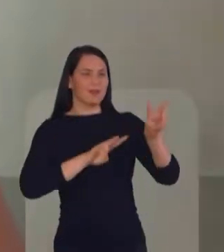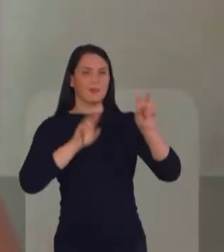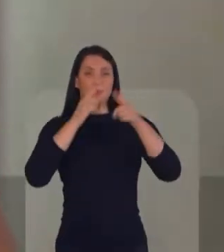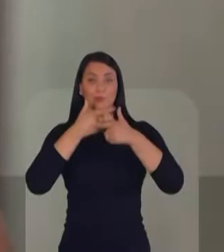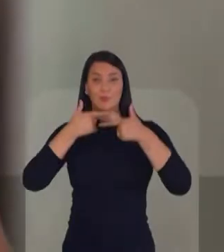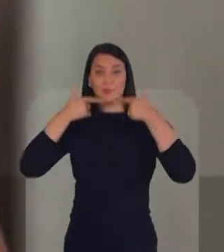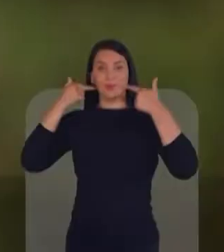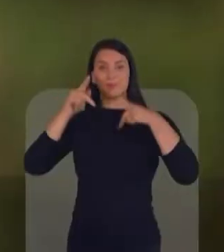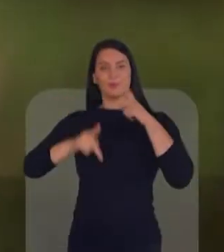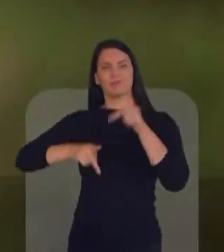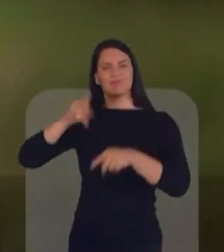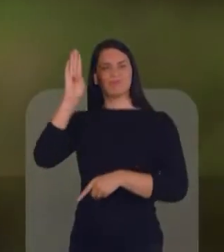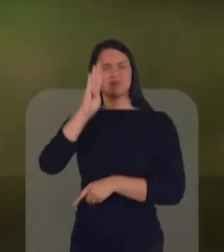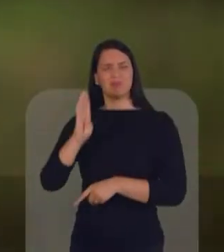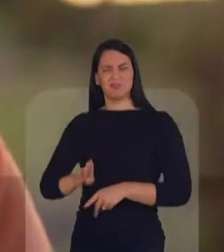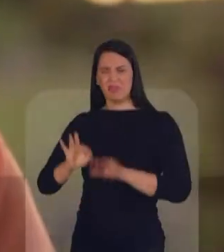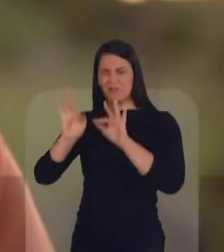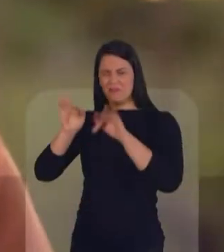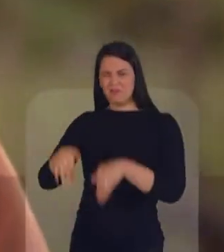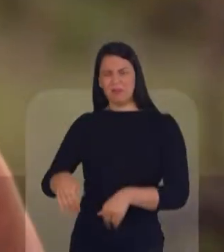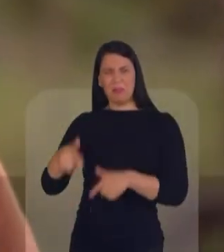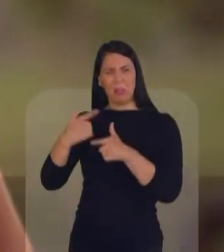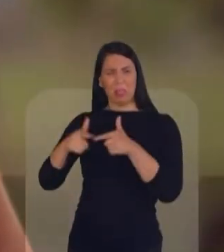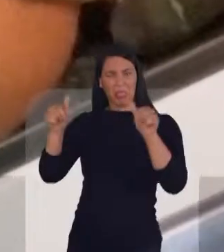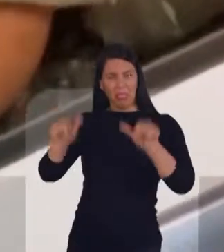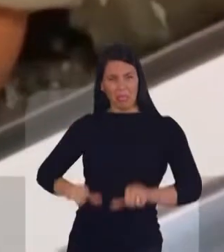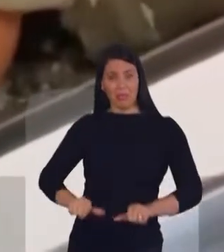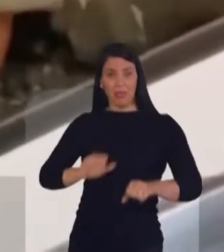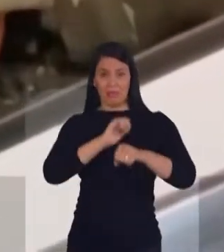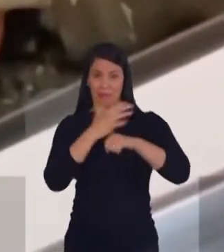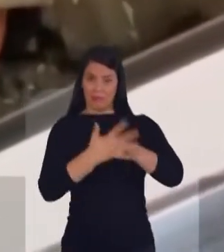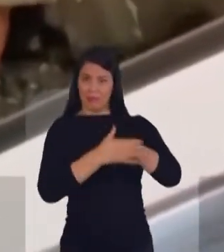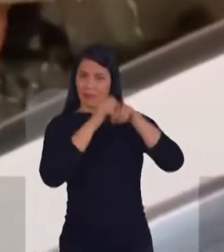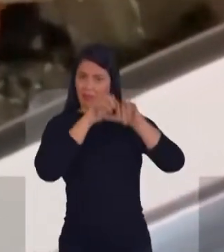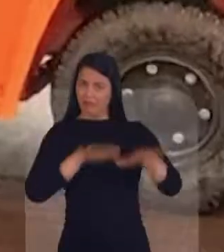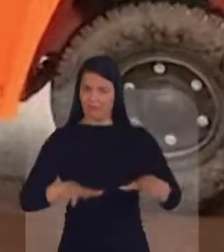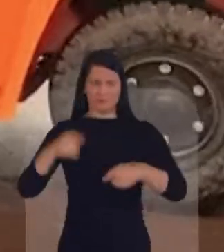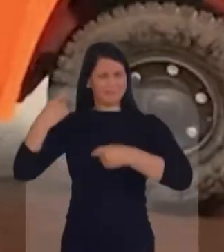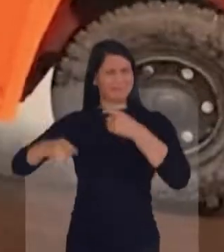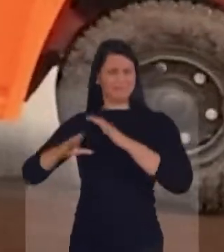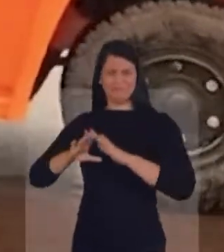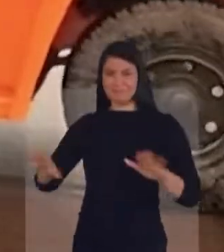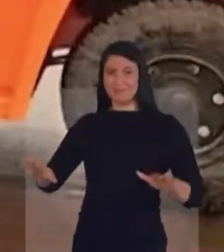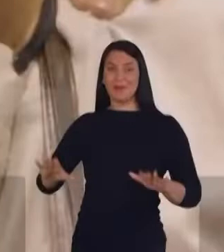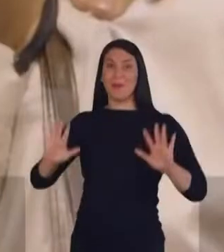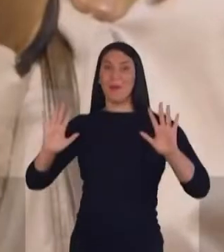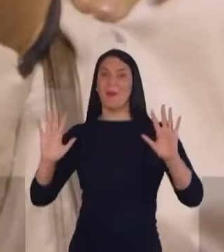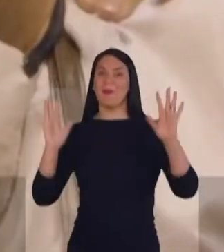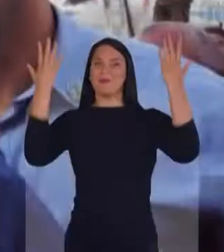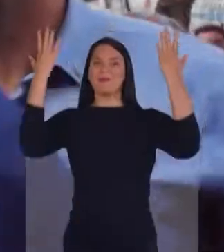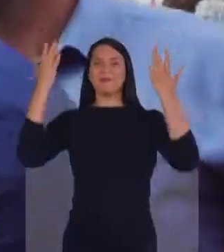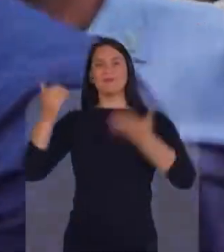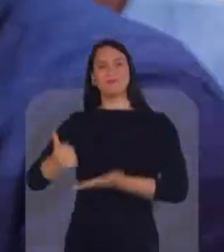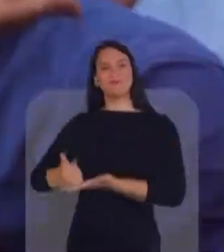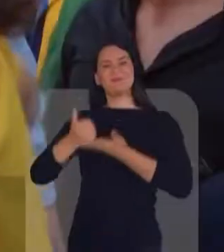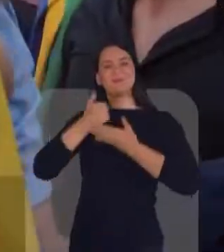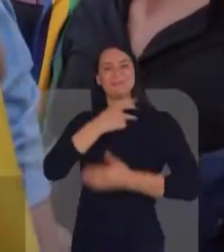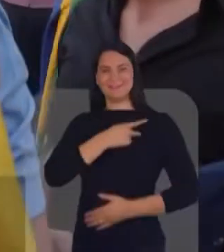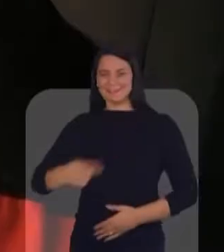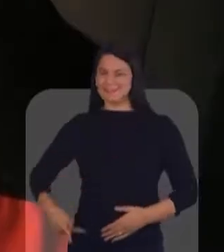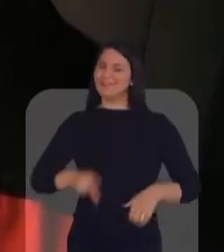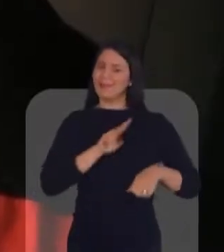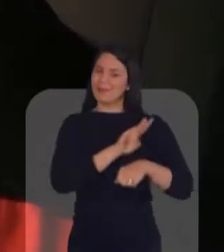do brasileiro que comemora o fim da crise gerada pela pandemia e pela guerra. Comemora também